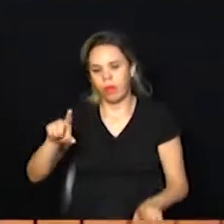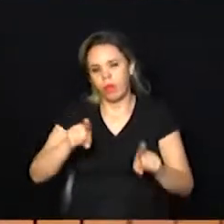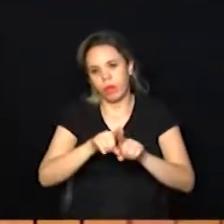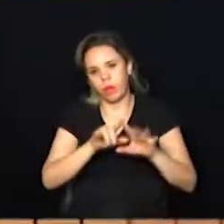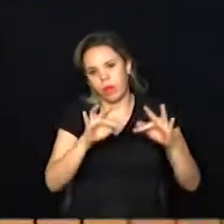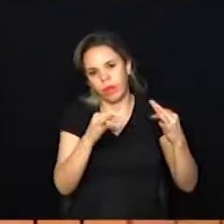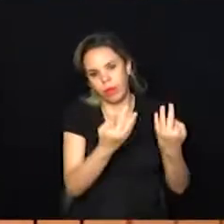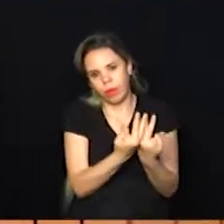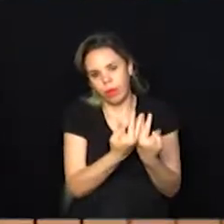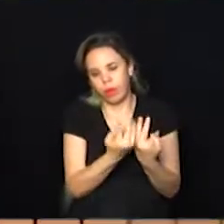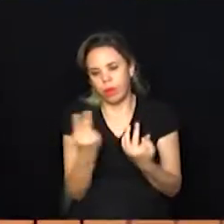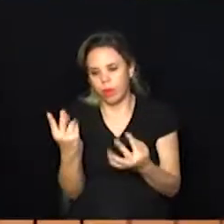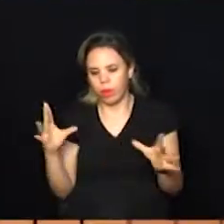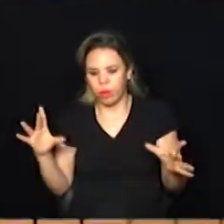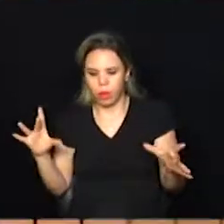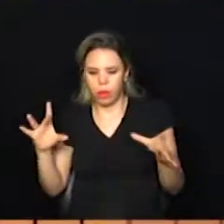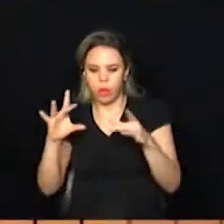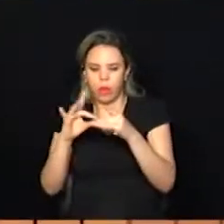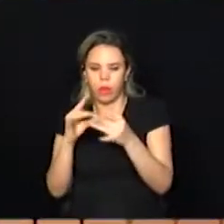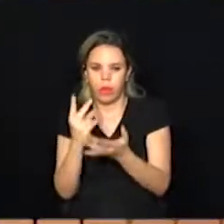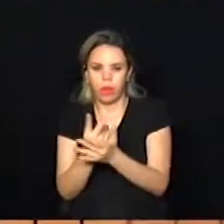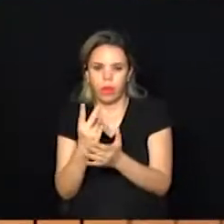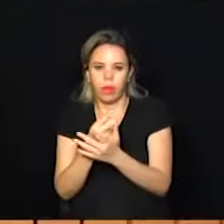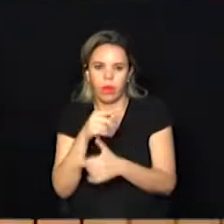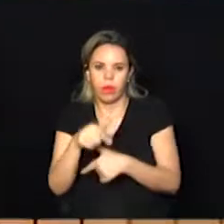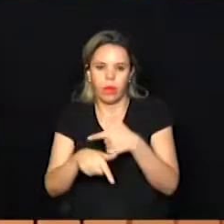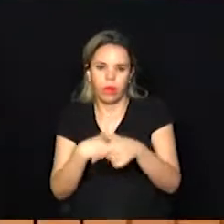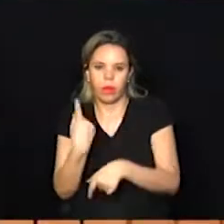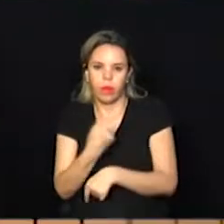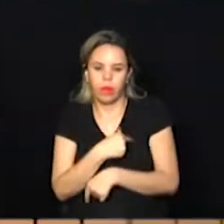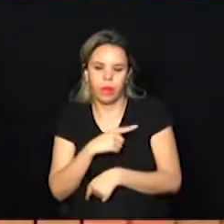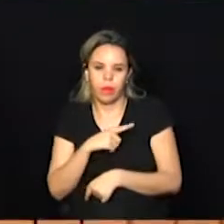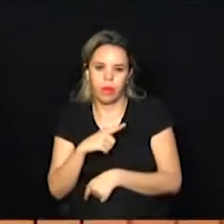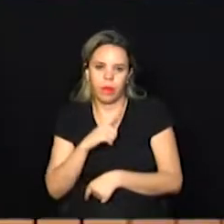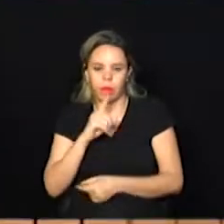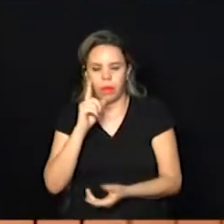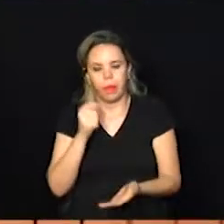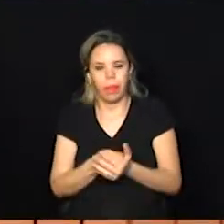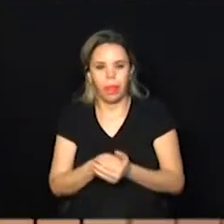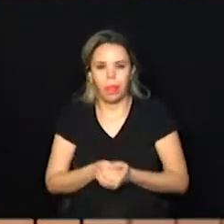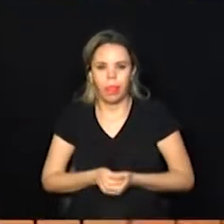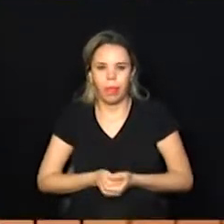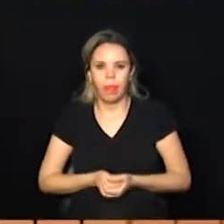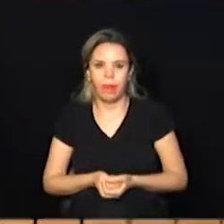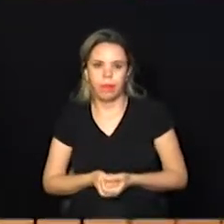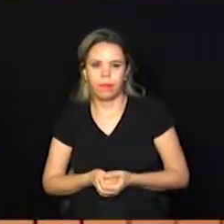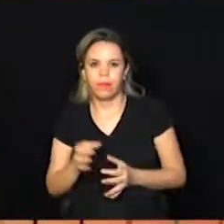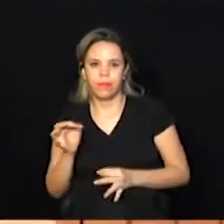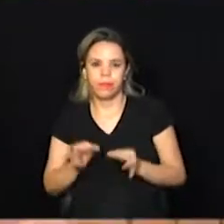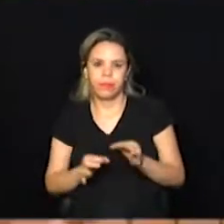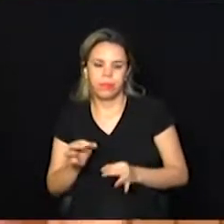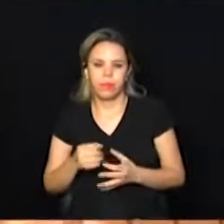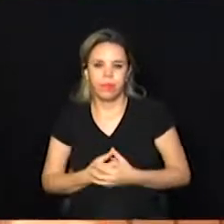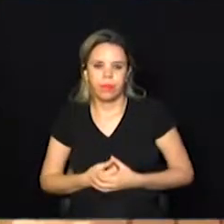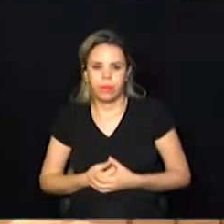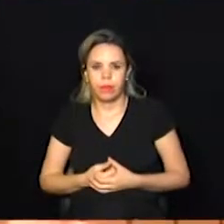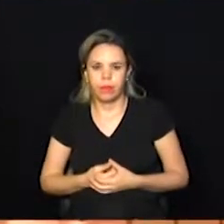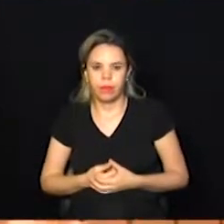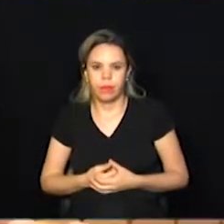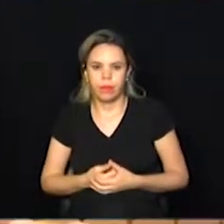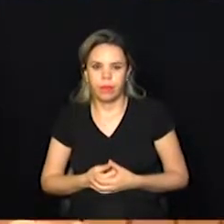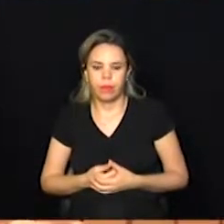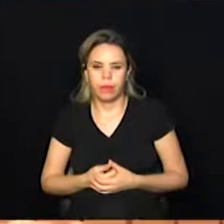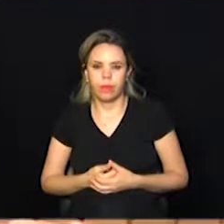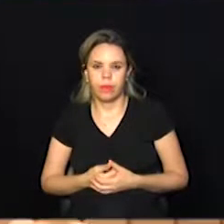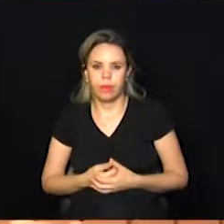dizer, para englobar na mesma, porque quando nós temos uma decisão judicial que